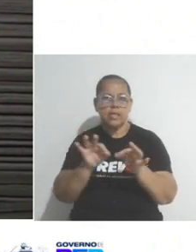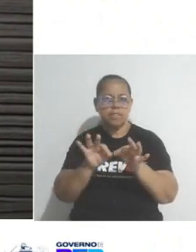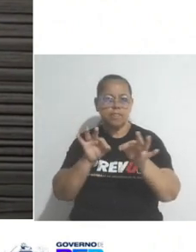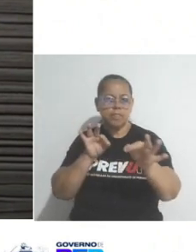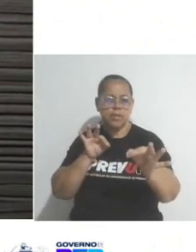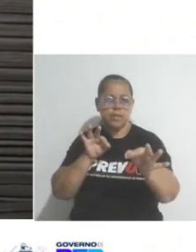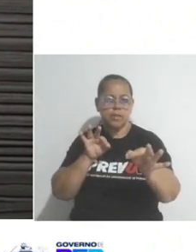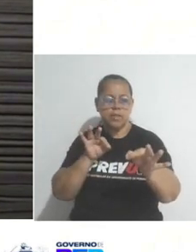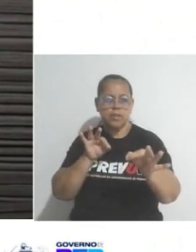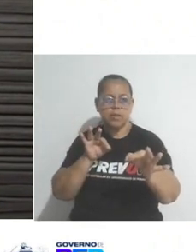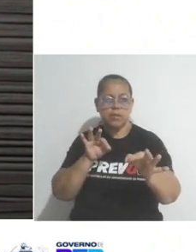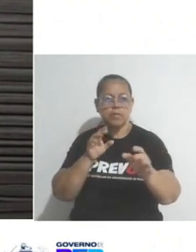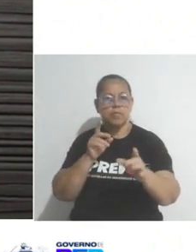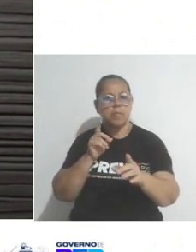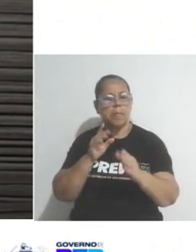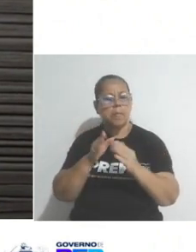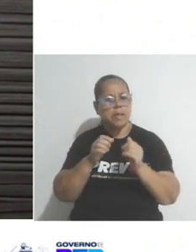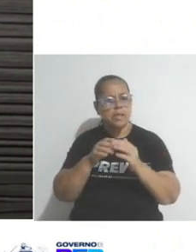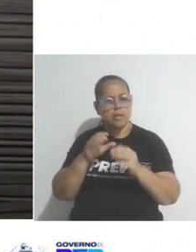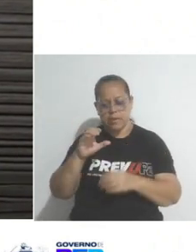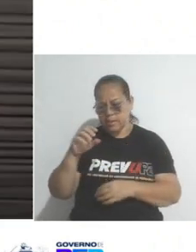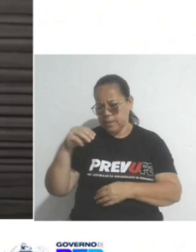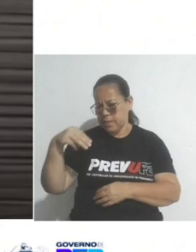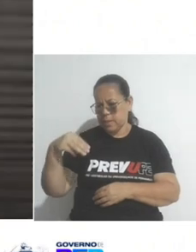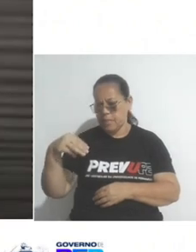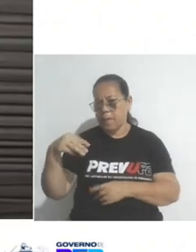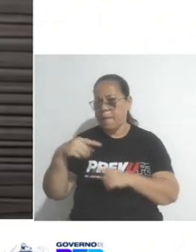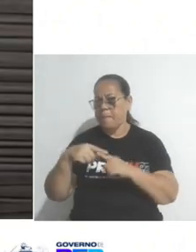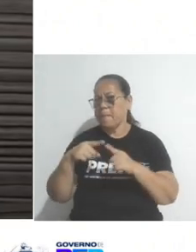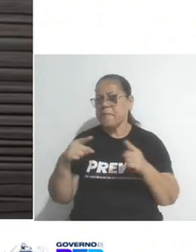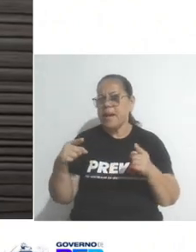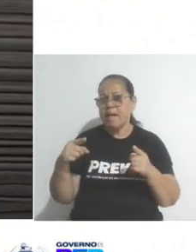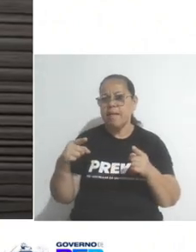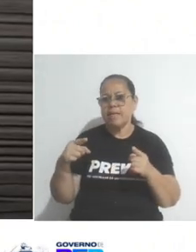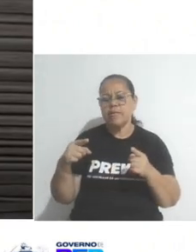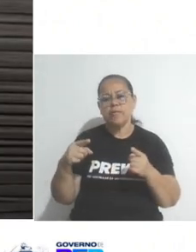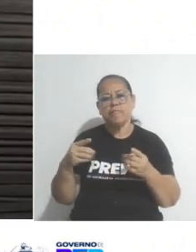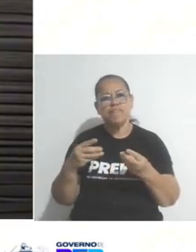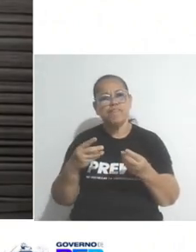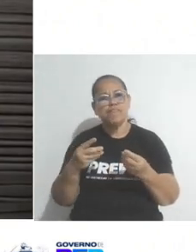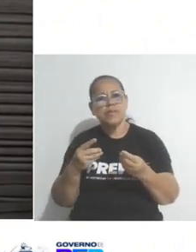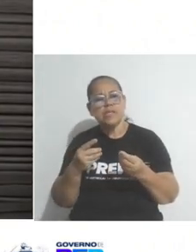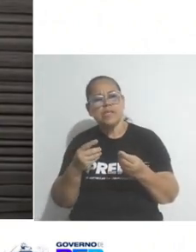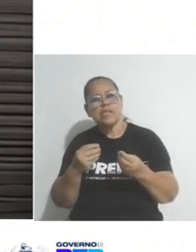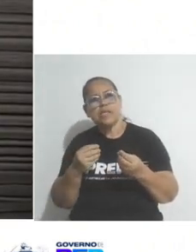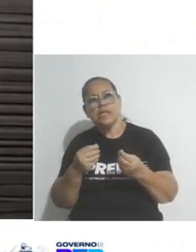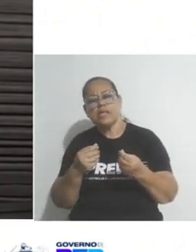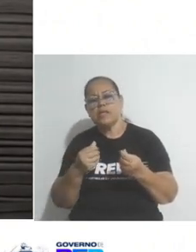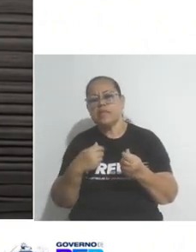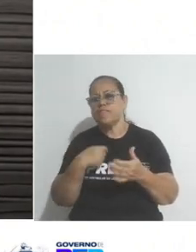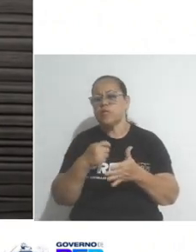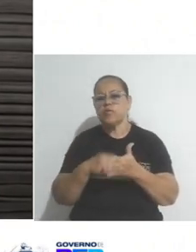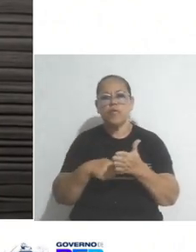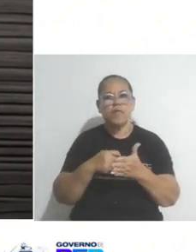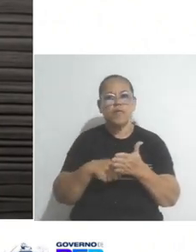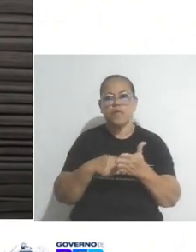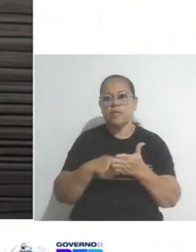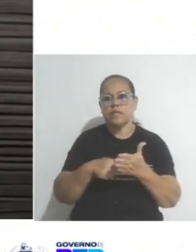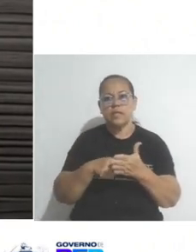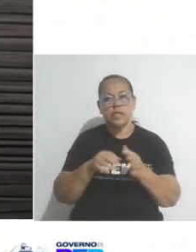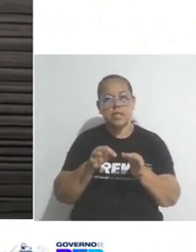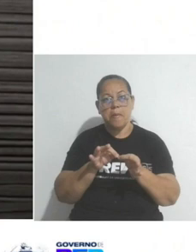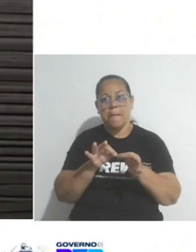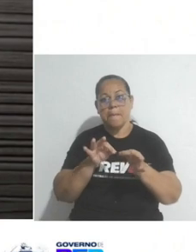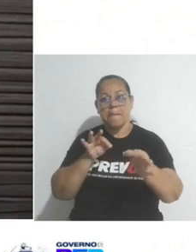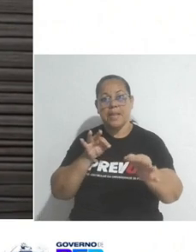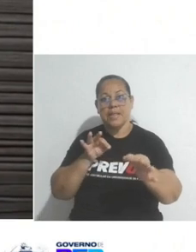pedir o nosso resultado em centímetros mas então ele vai nos nos forçar a ter a medida no